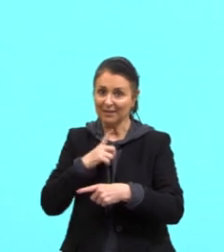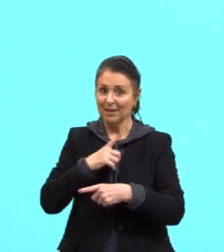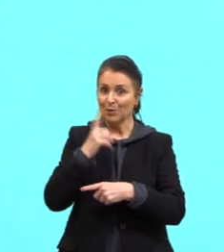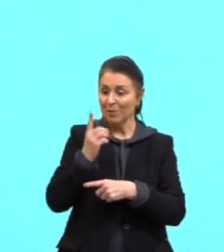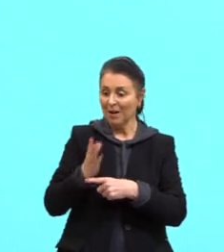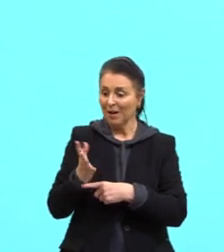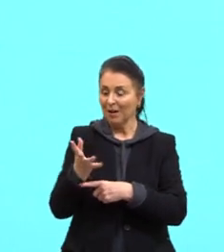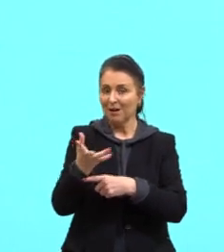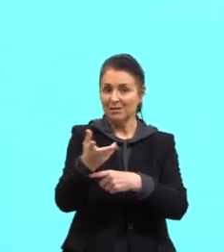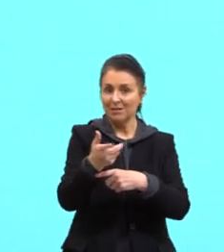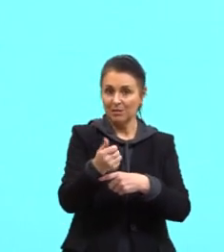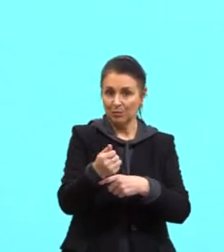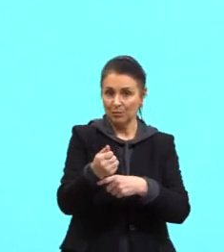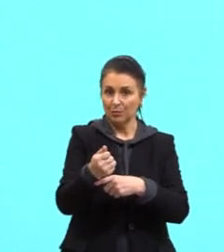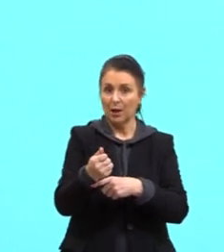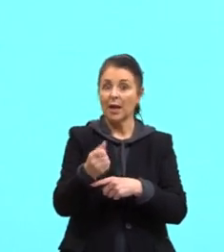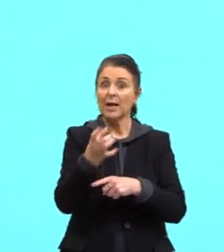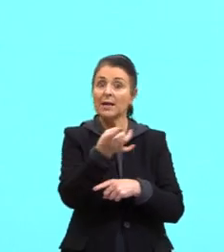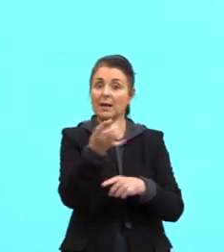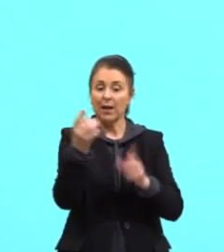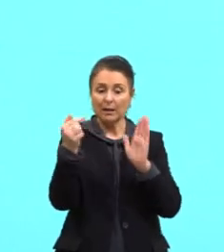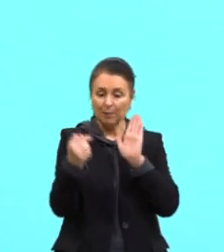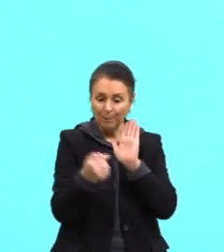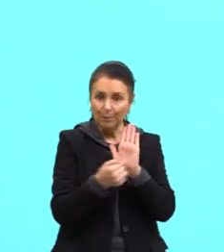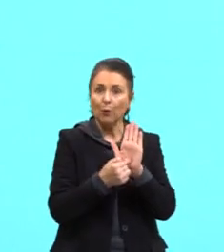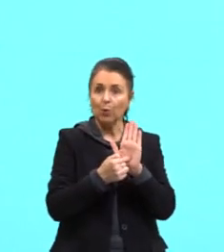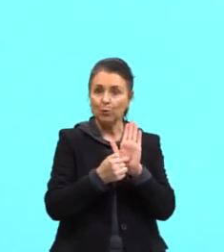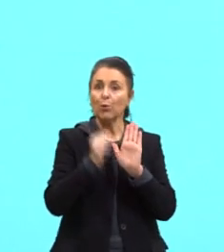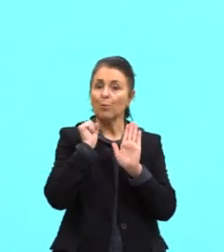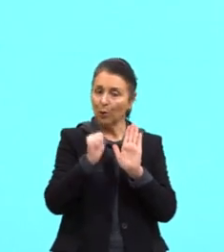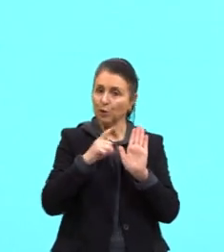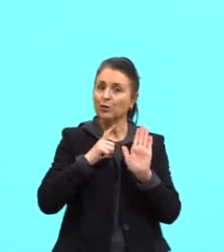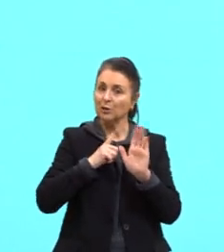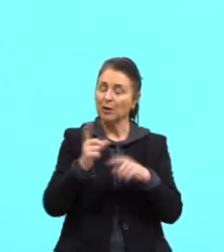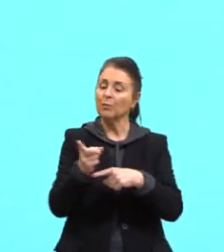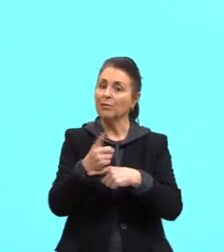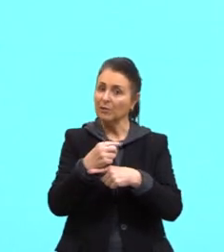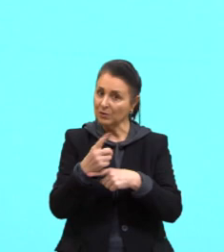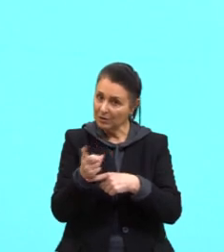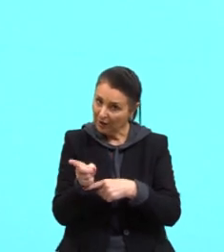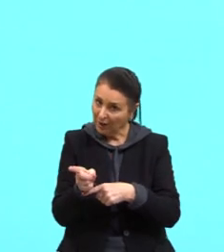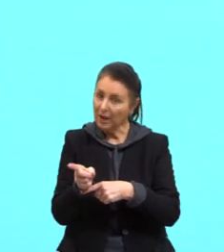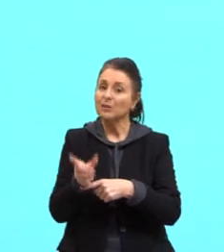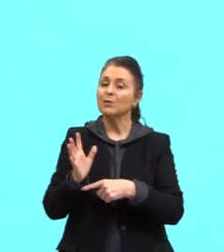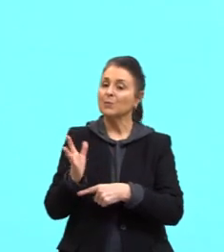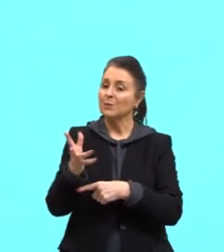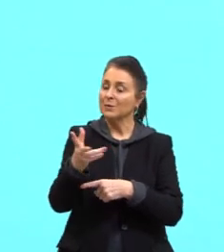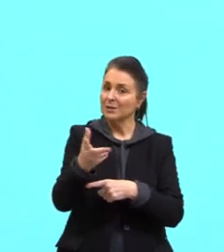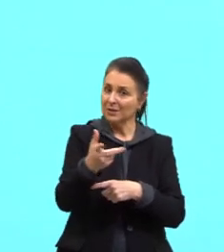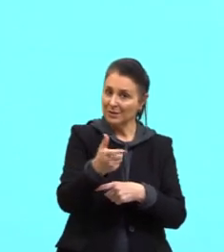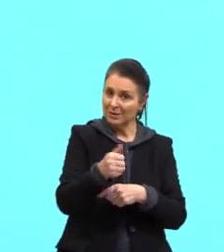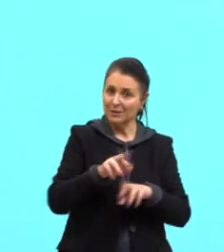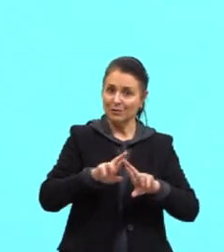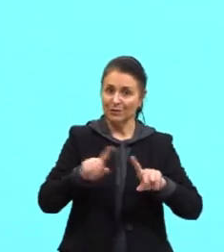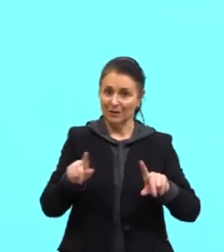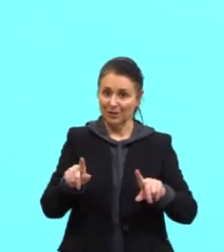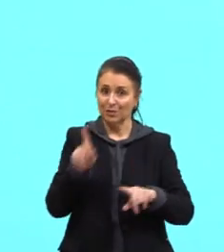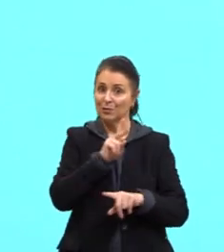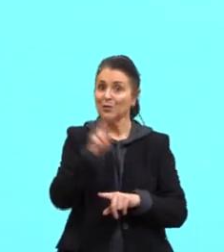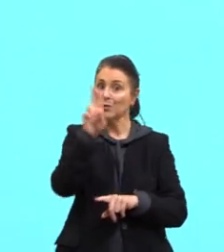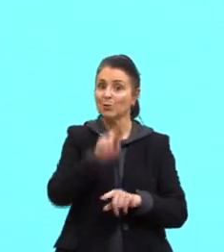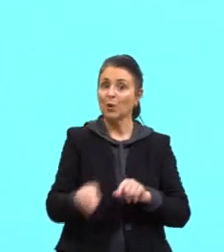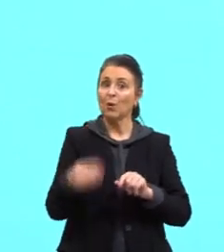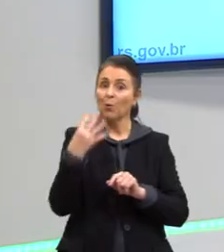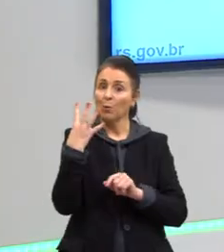pontinho de se a gente pode desenhar uma nova acelerar uma nova velocidade e uma celebração tá Eu só coloquei esses quatro pontos aqui para gente dar uma